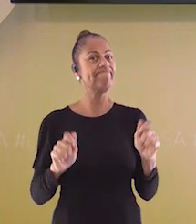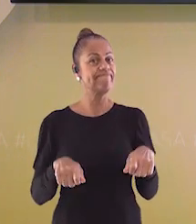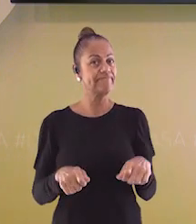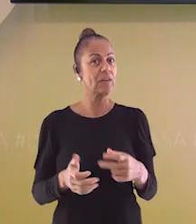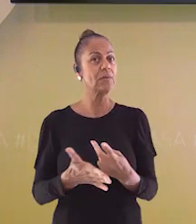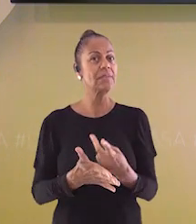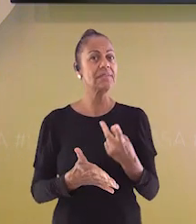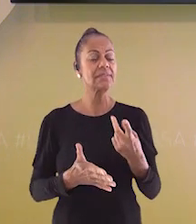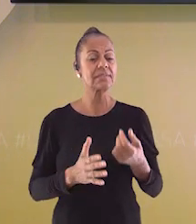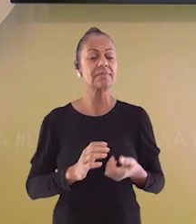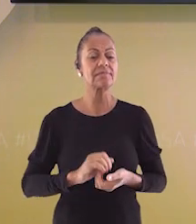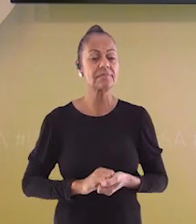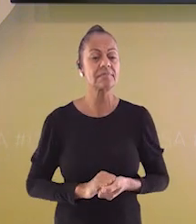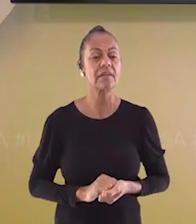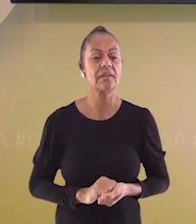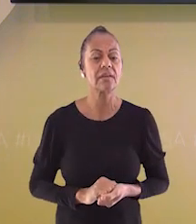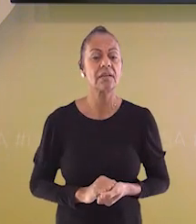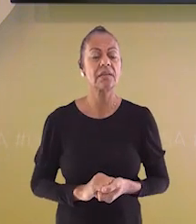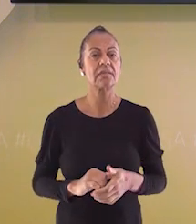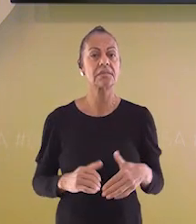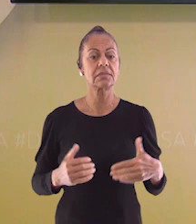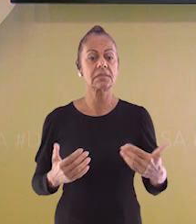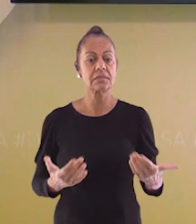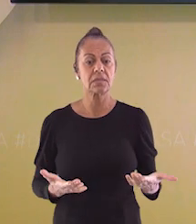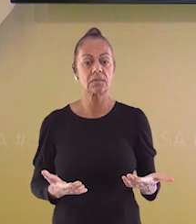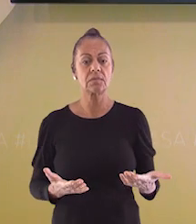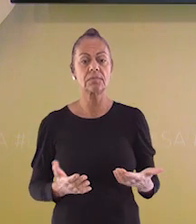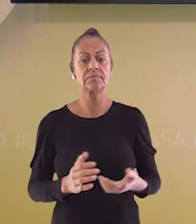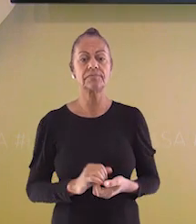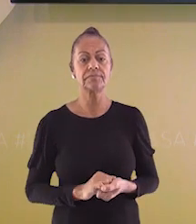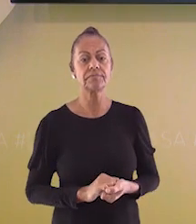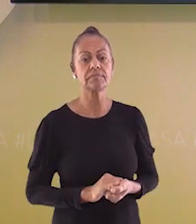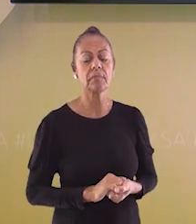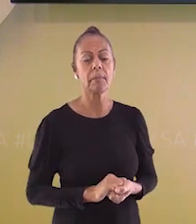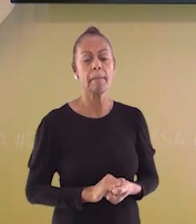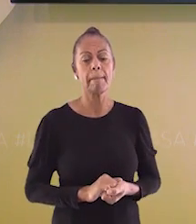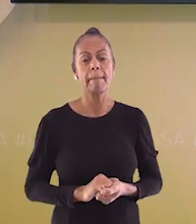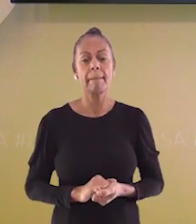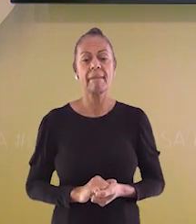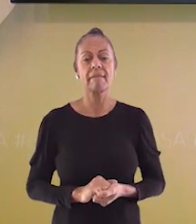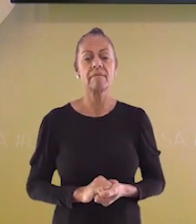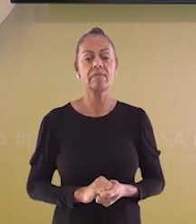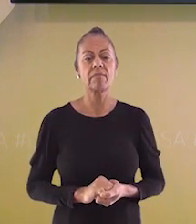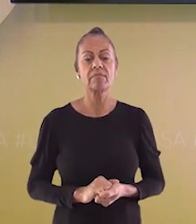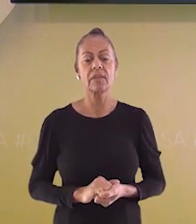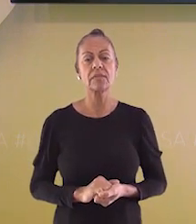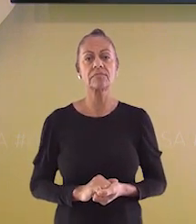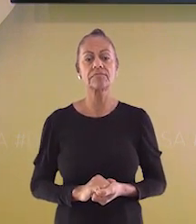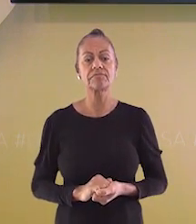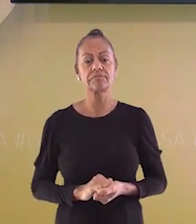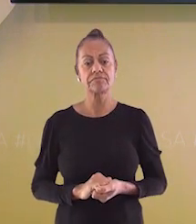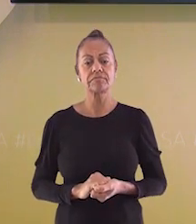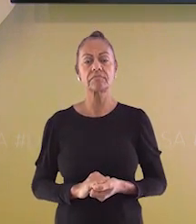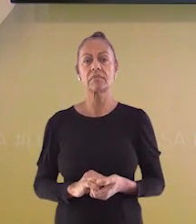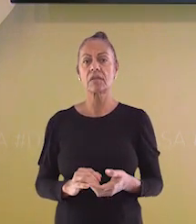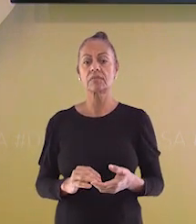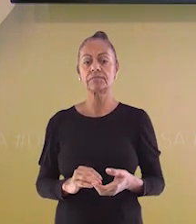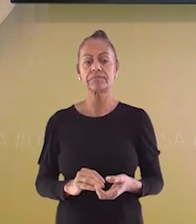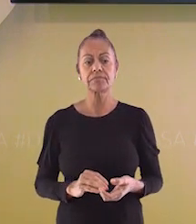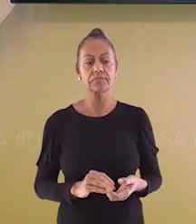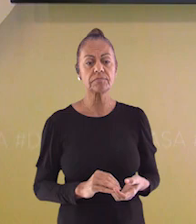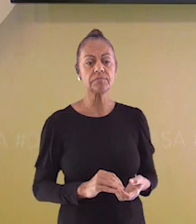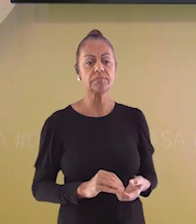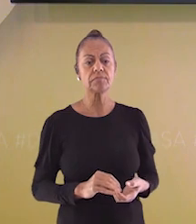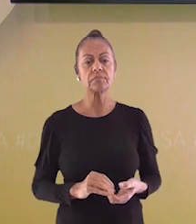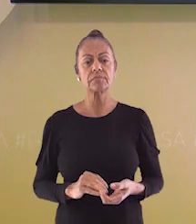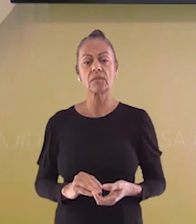né? Como já esperado, o ser humano é causador de toda a poluição. Não tem nem discussão quanto a isso, mas não haveria forma